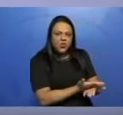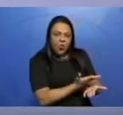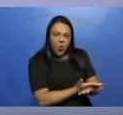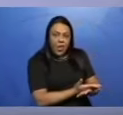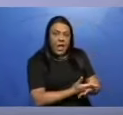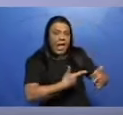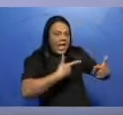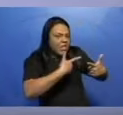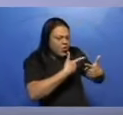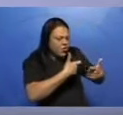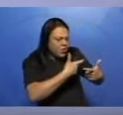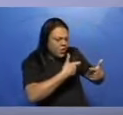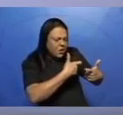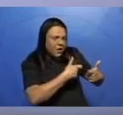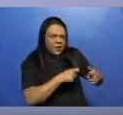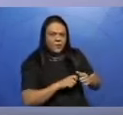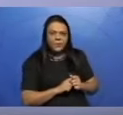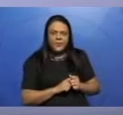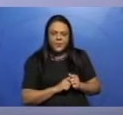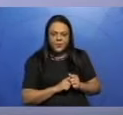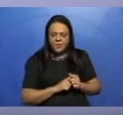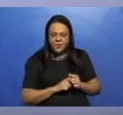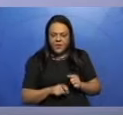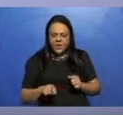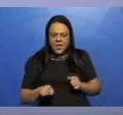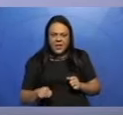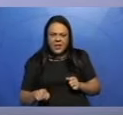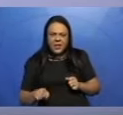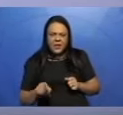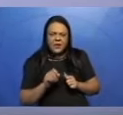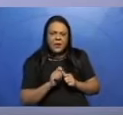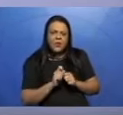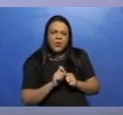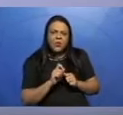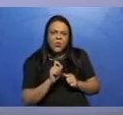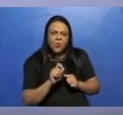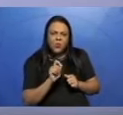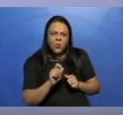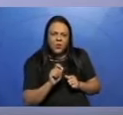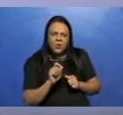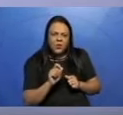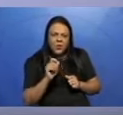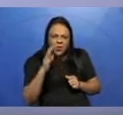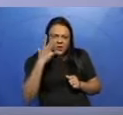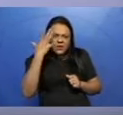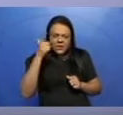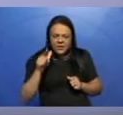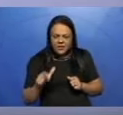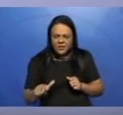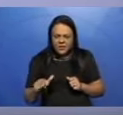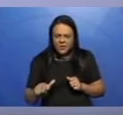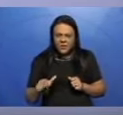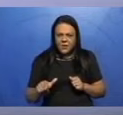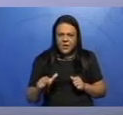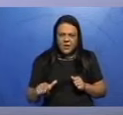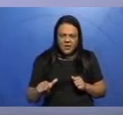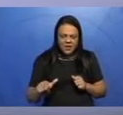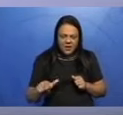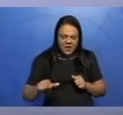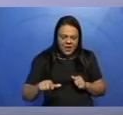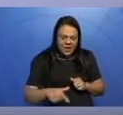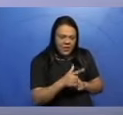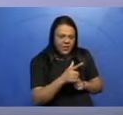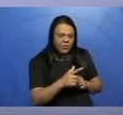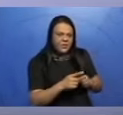guerreiros, principalmente no que tange a proeminente polis,